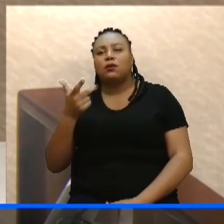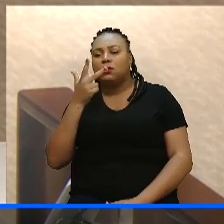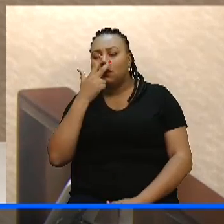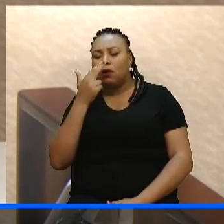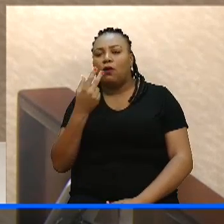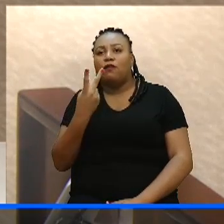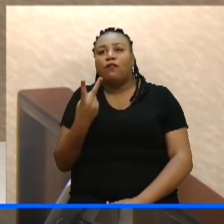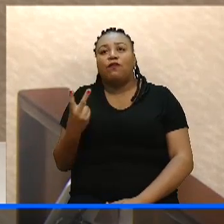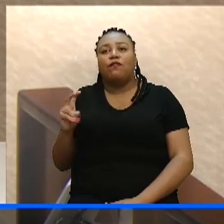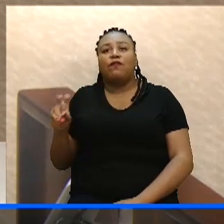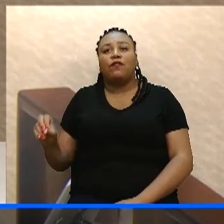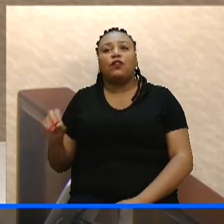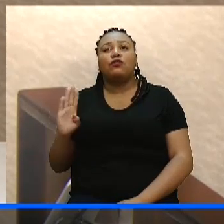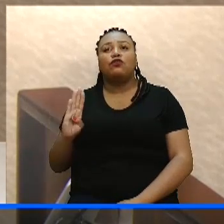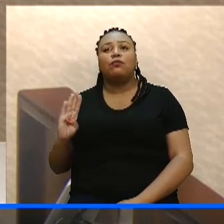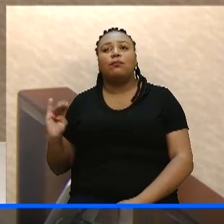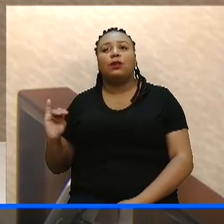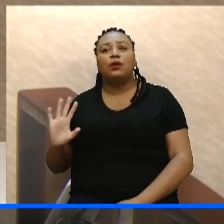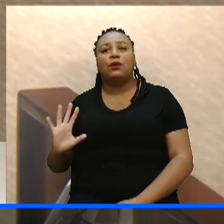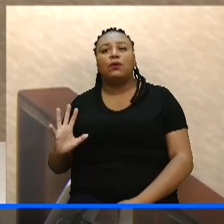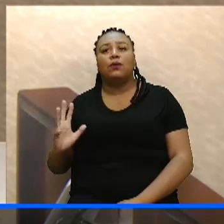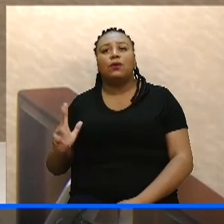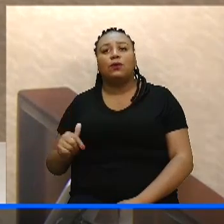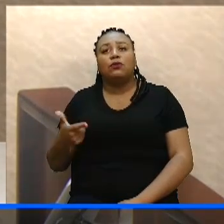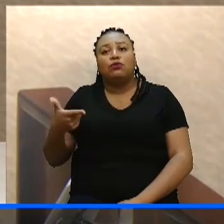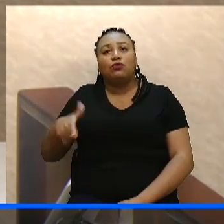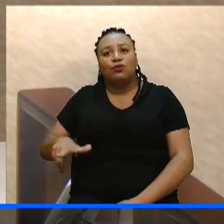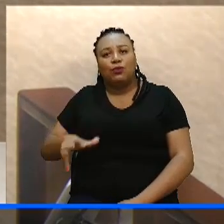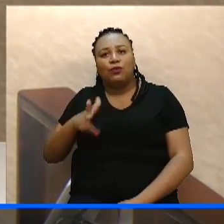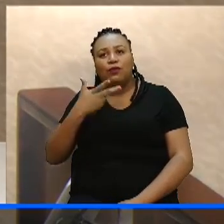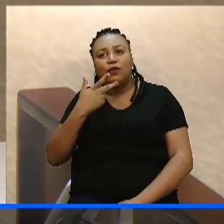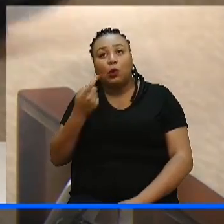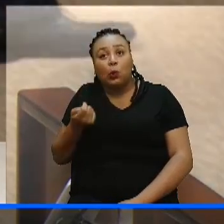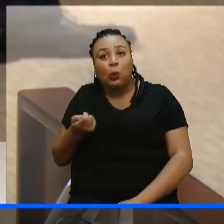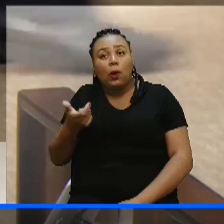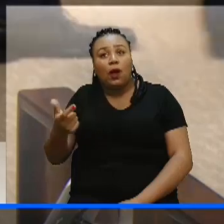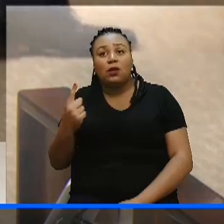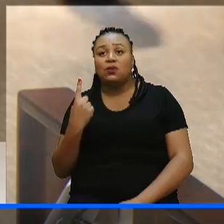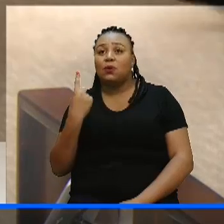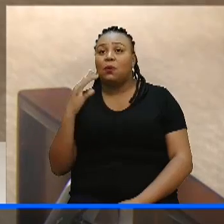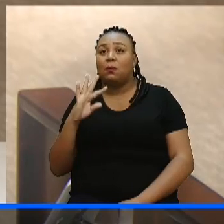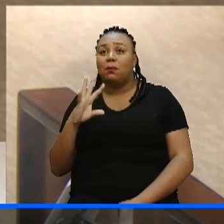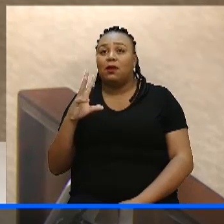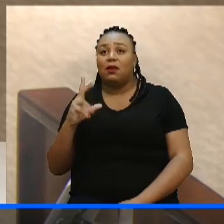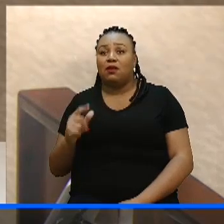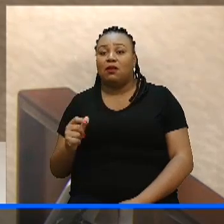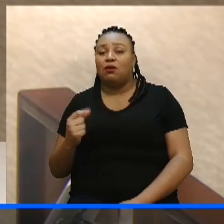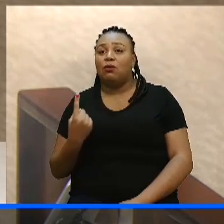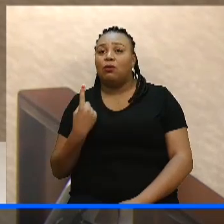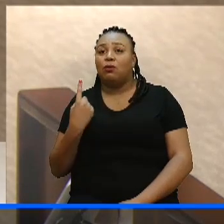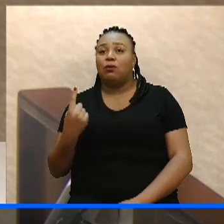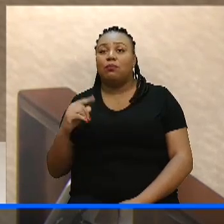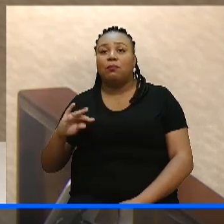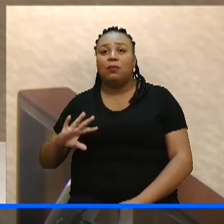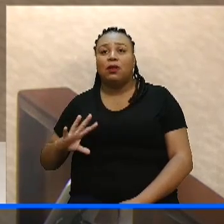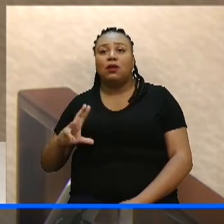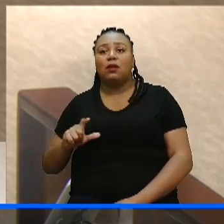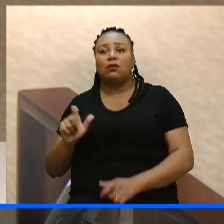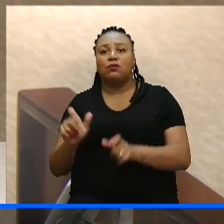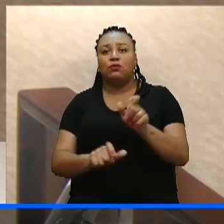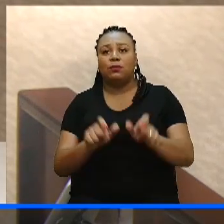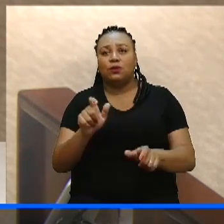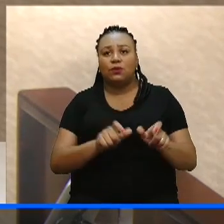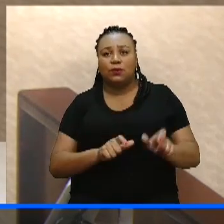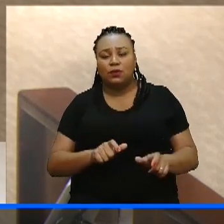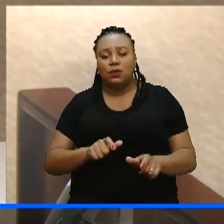20 bilhões e repito quase 1 bilhão de quase um milhão de pessoas